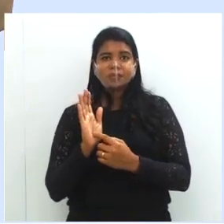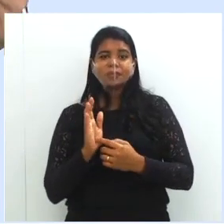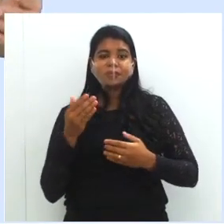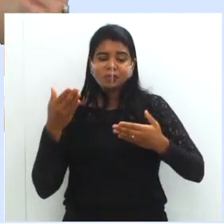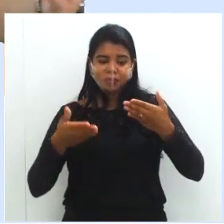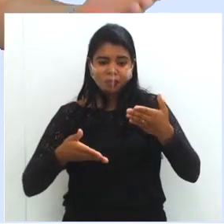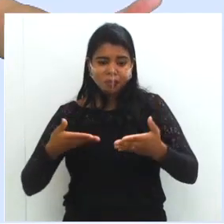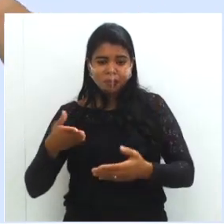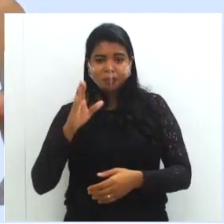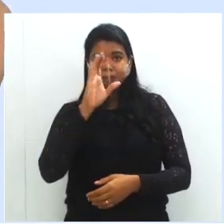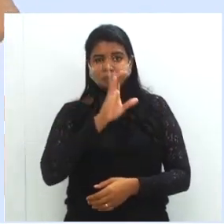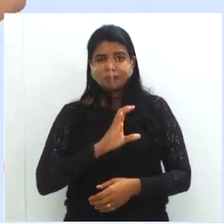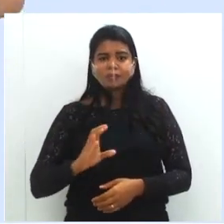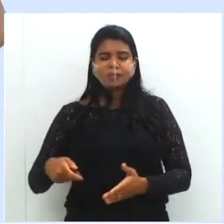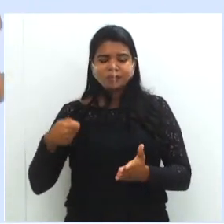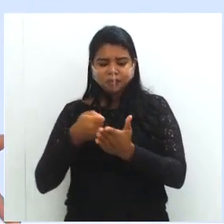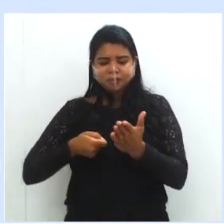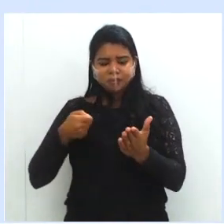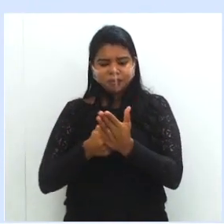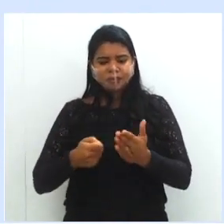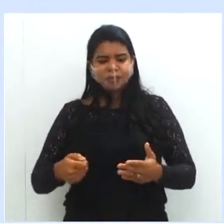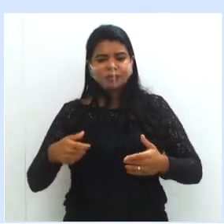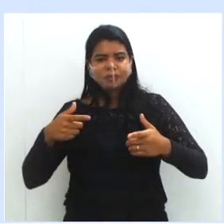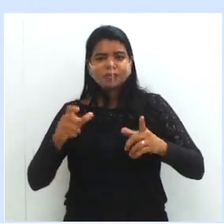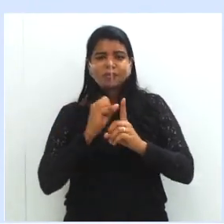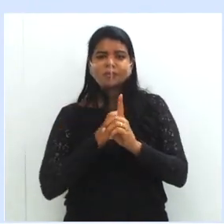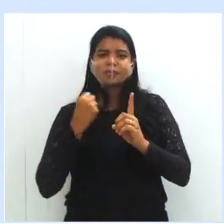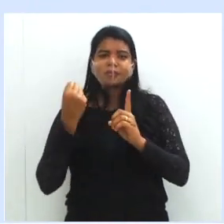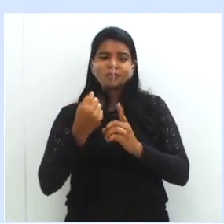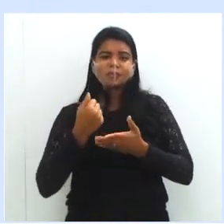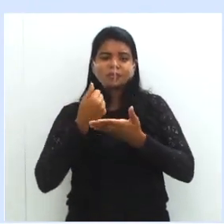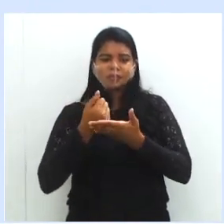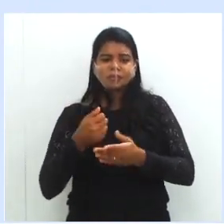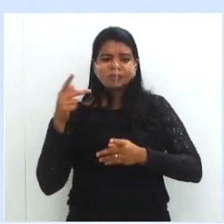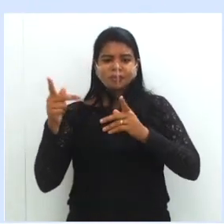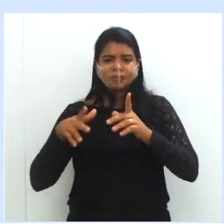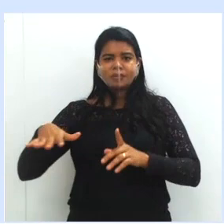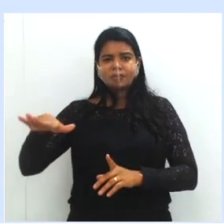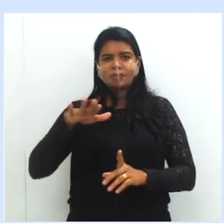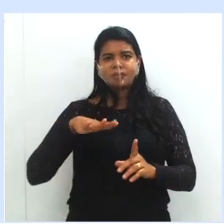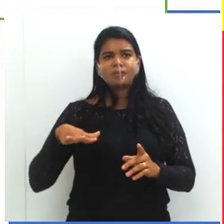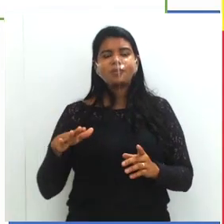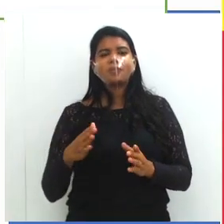um membro católico nessa luta social. Então vamos adiante aqui,